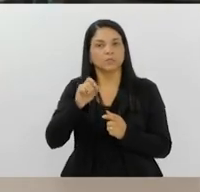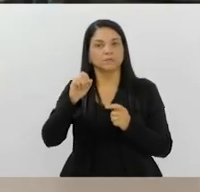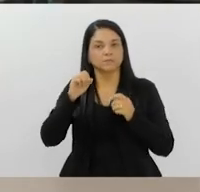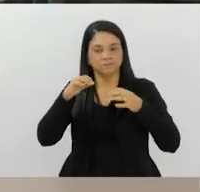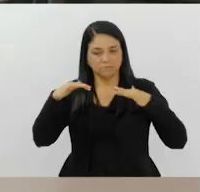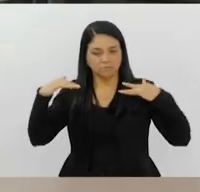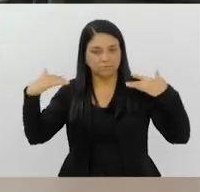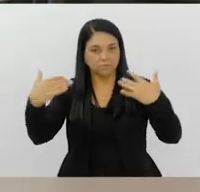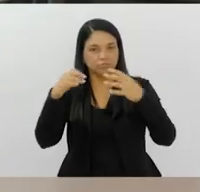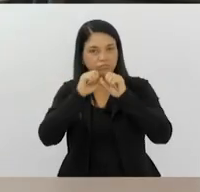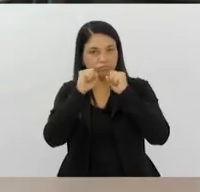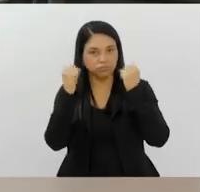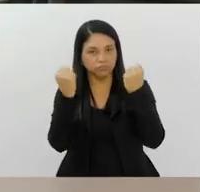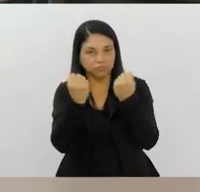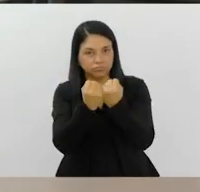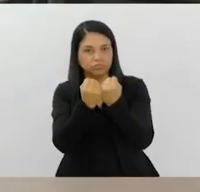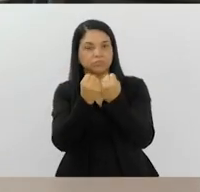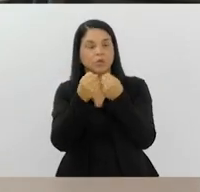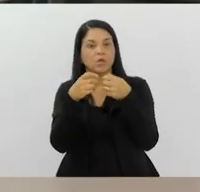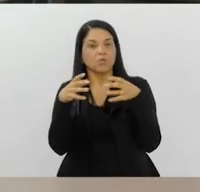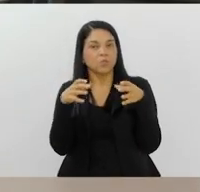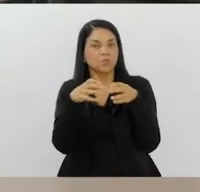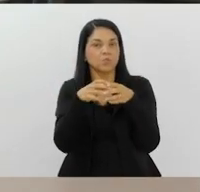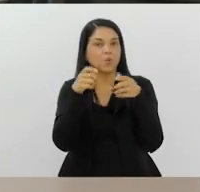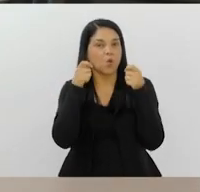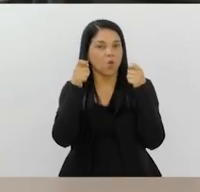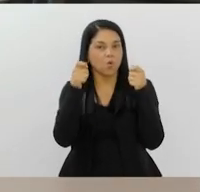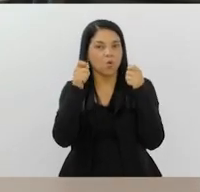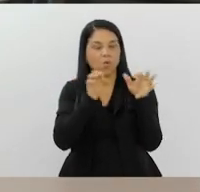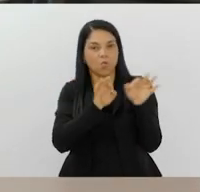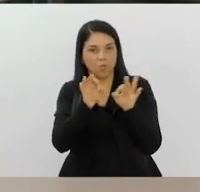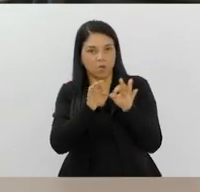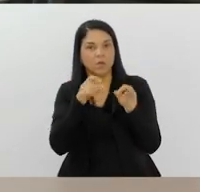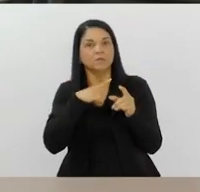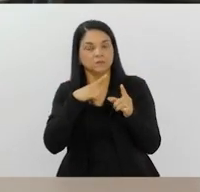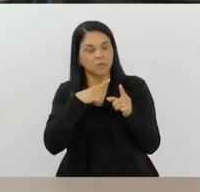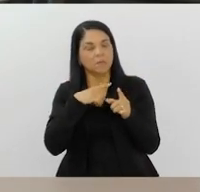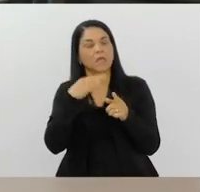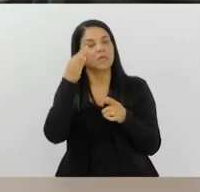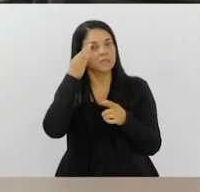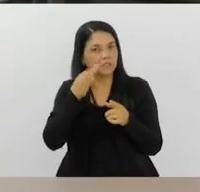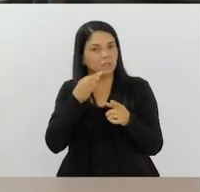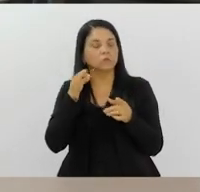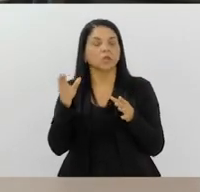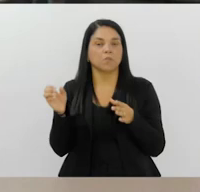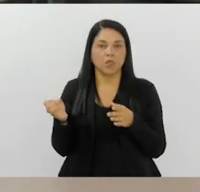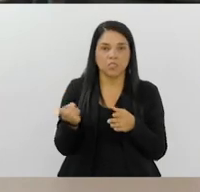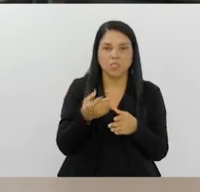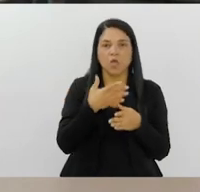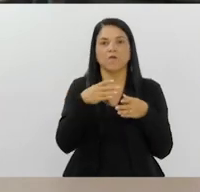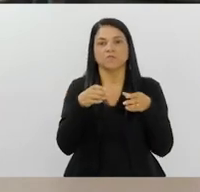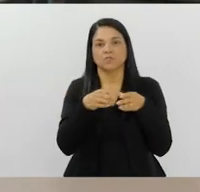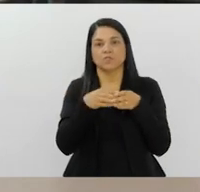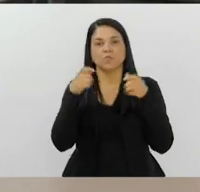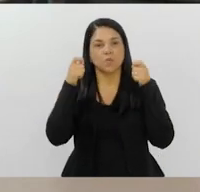gente que vive nas organizadas eh eu entendo que tá vindo uma nova leva também de torcidas organizadas e etc graças a Deus tem mais